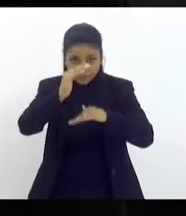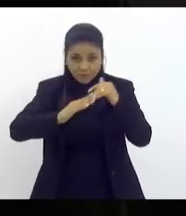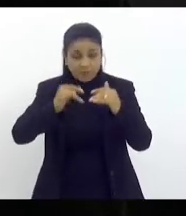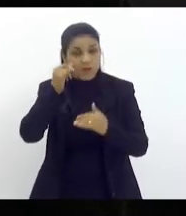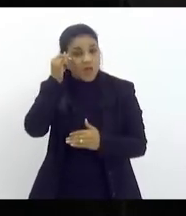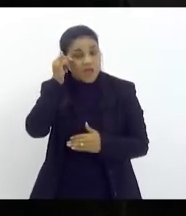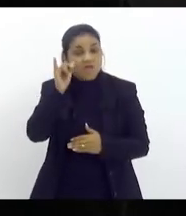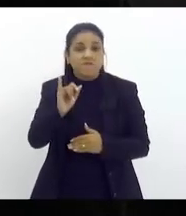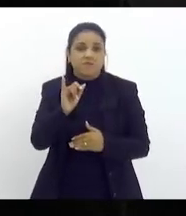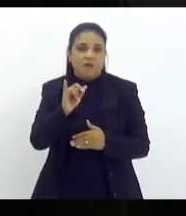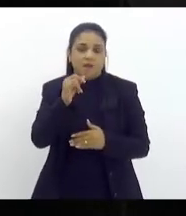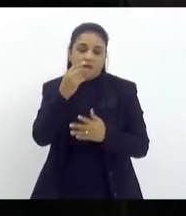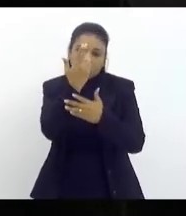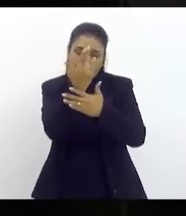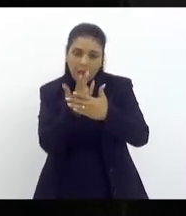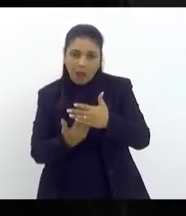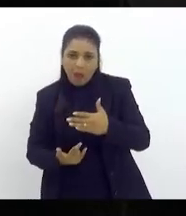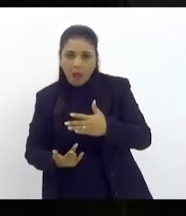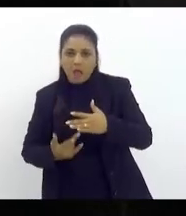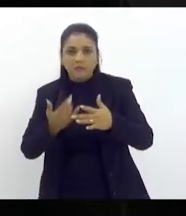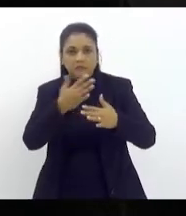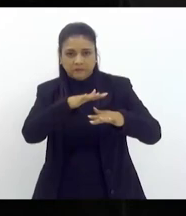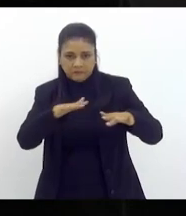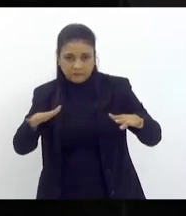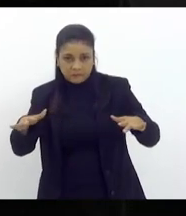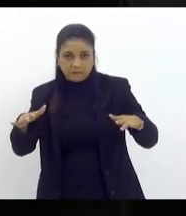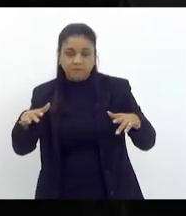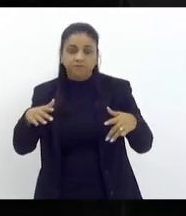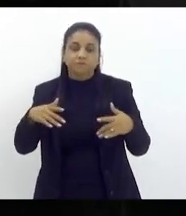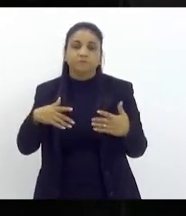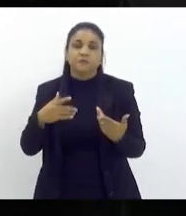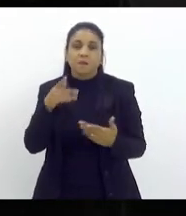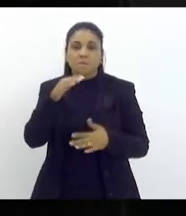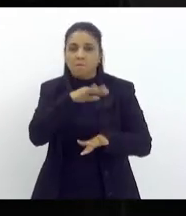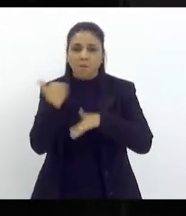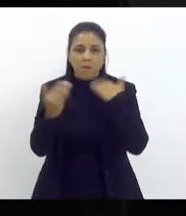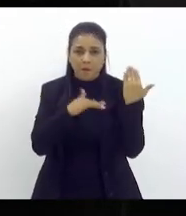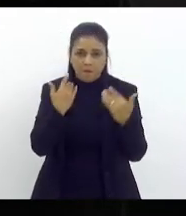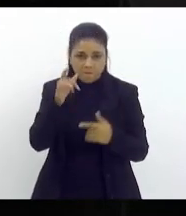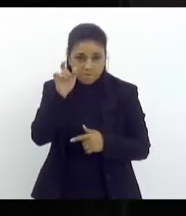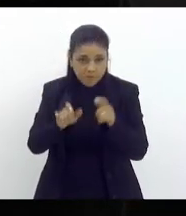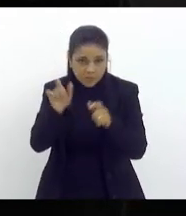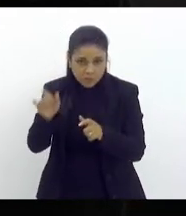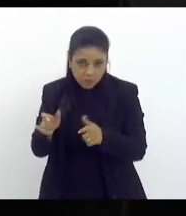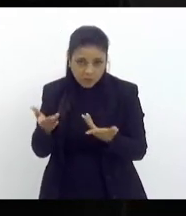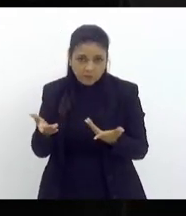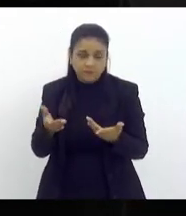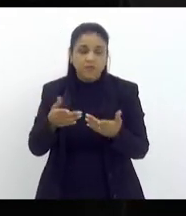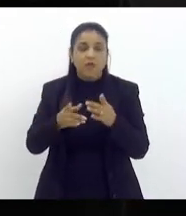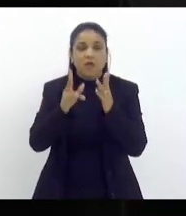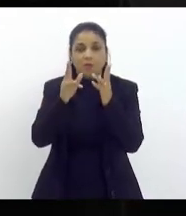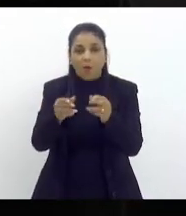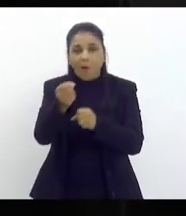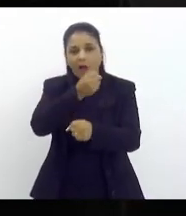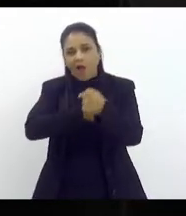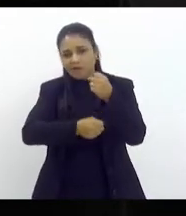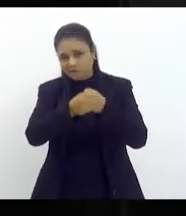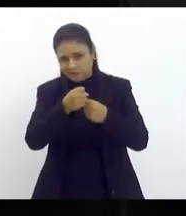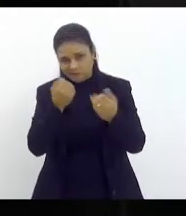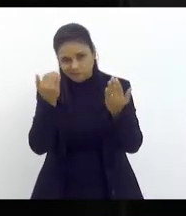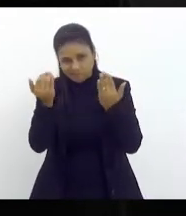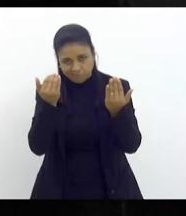afogamentos que já se sabem que ocorrem ao observar a média estatística de anos anteriores a prevenção